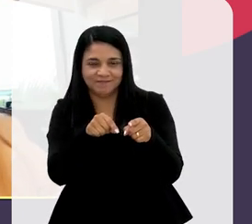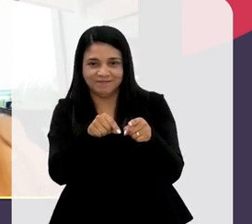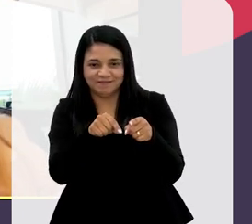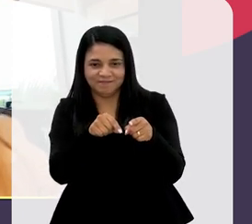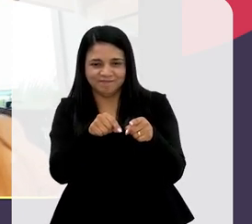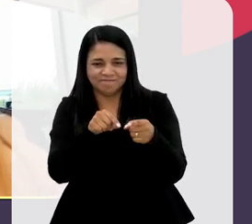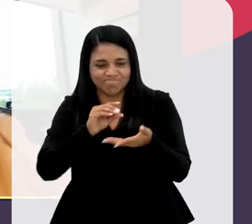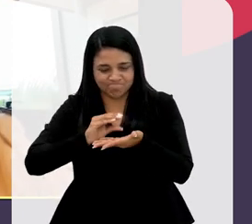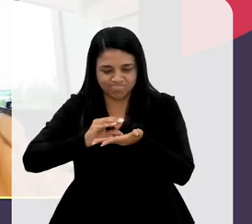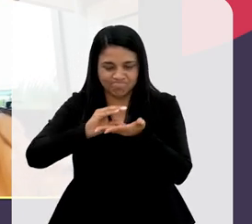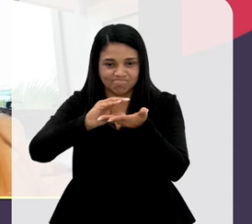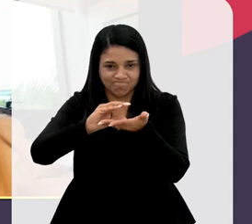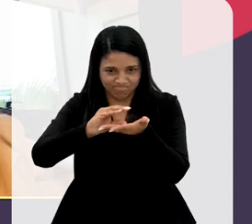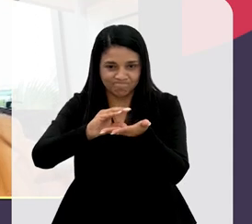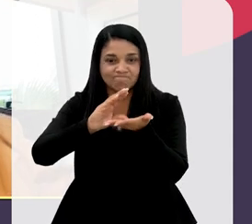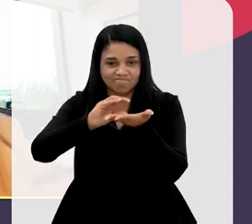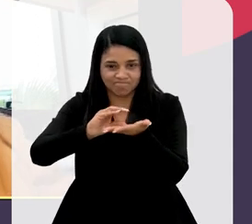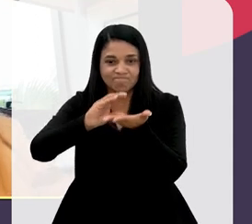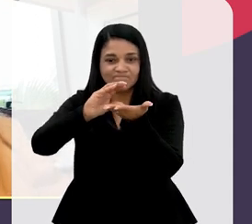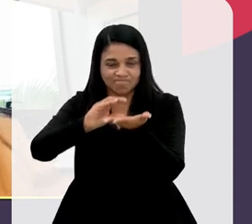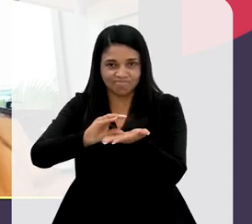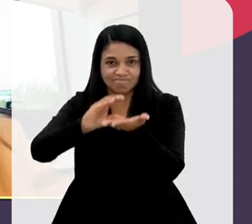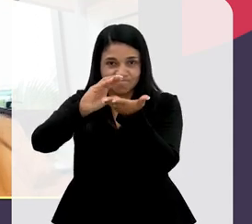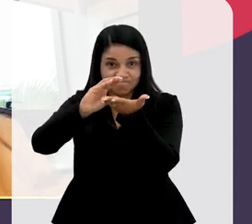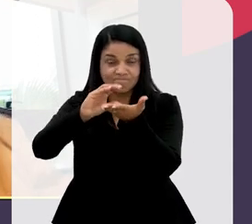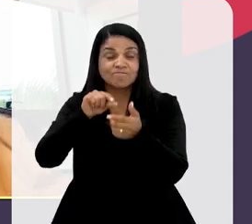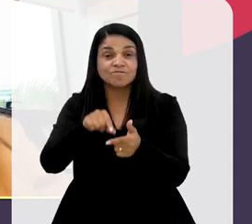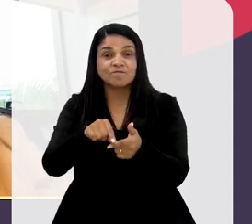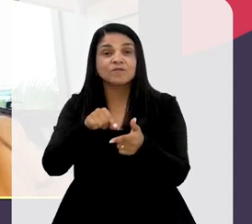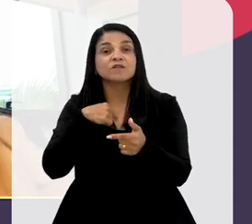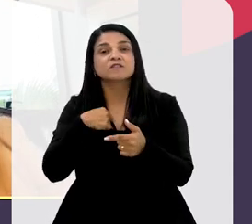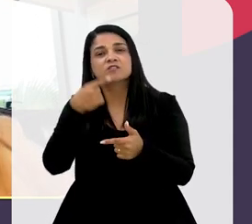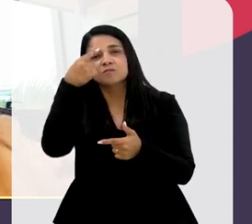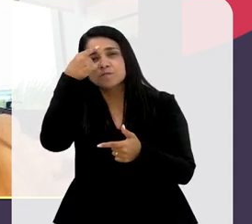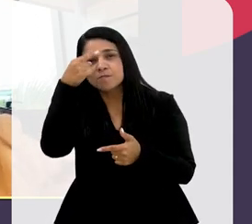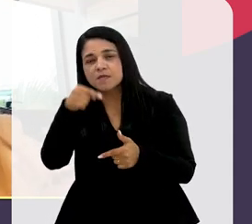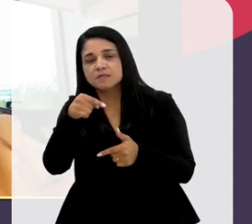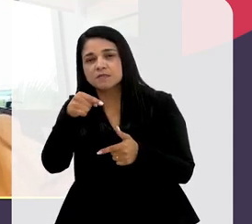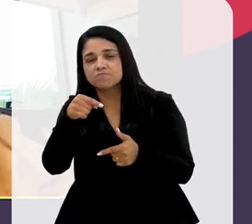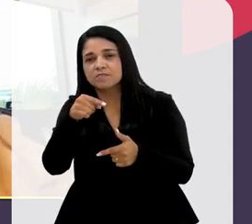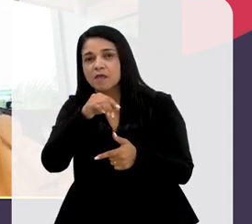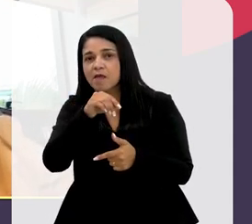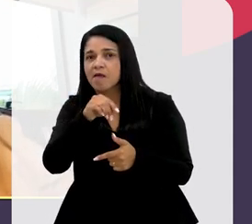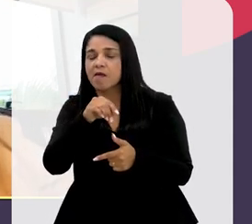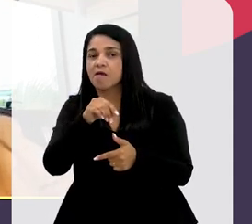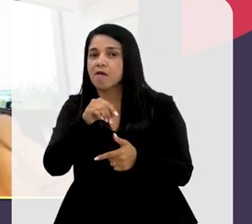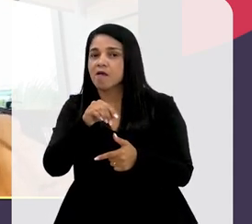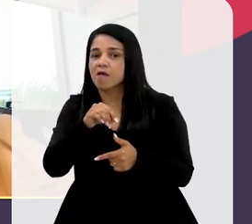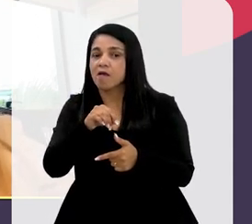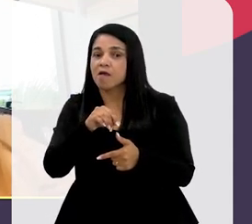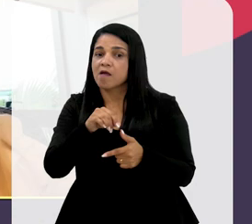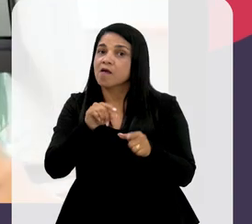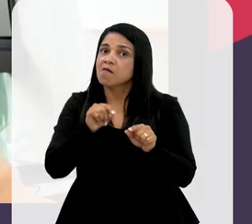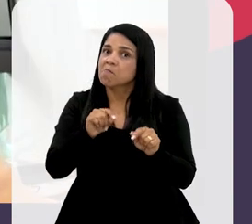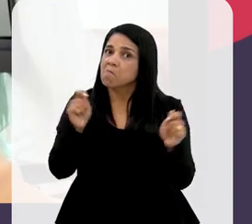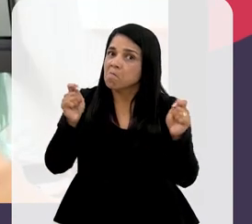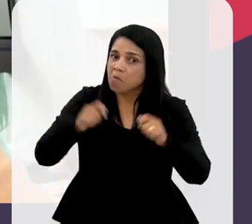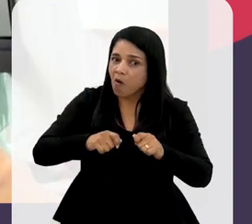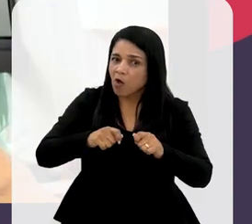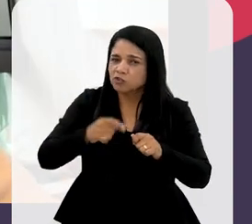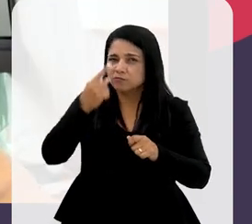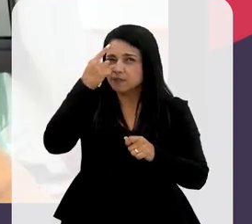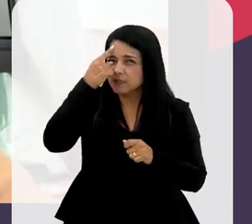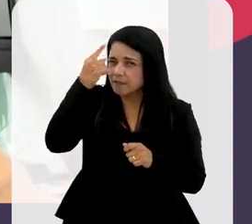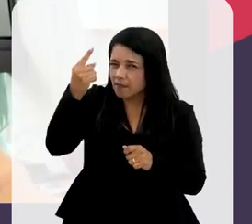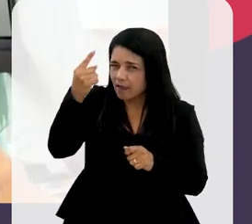né? Você vê isso num grupo de pacientes, você acende, né, a possibilidade da hipótese de que